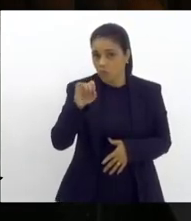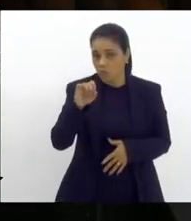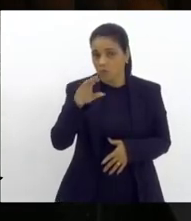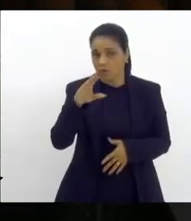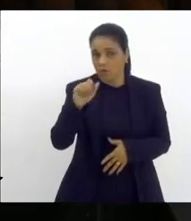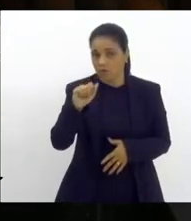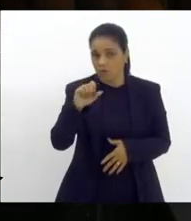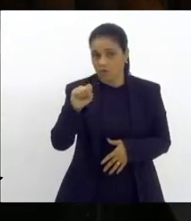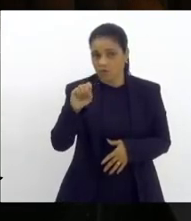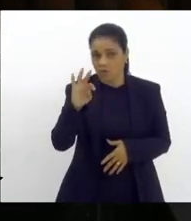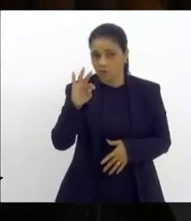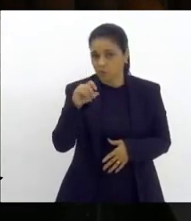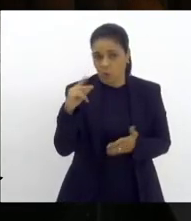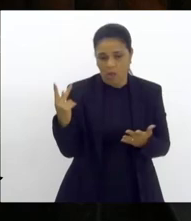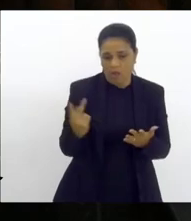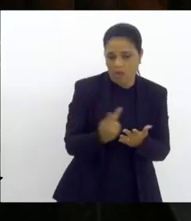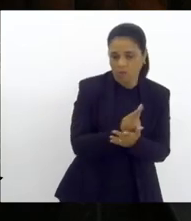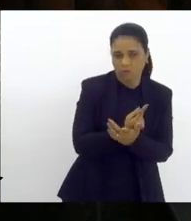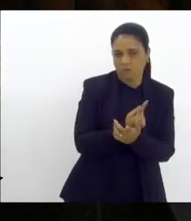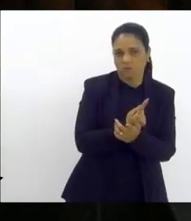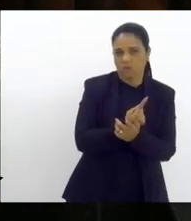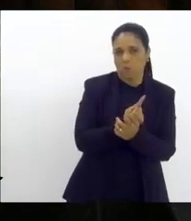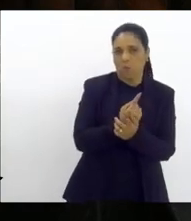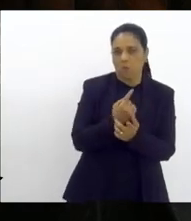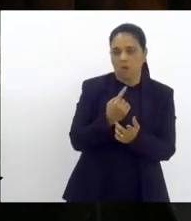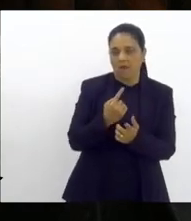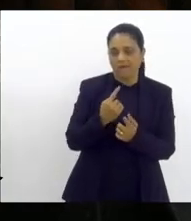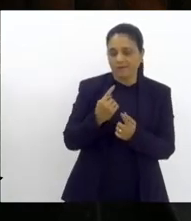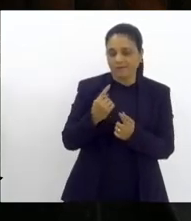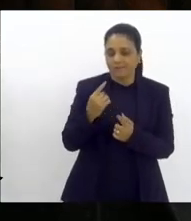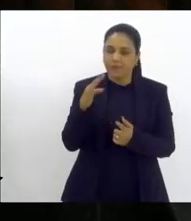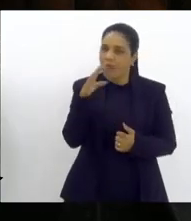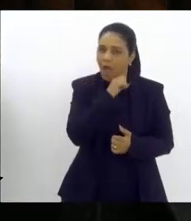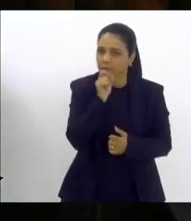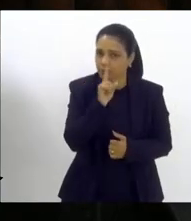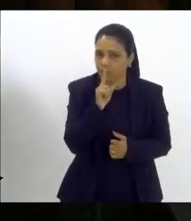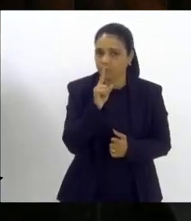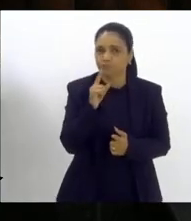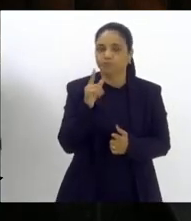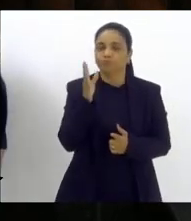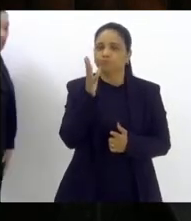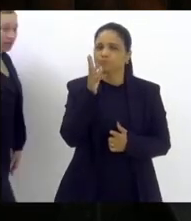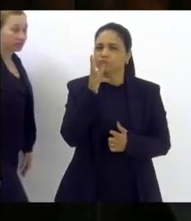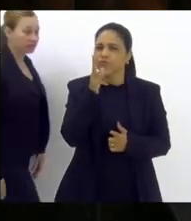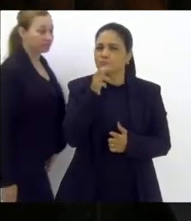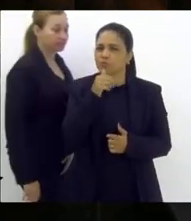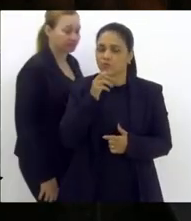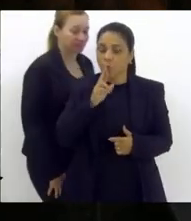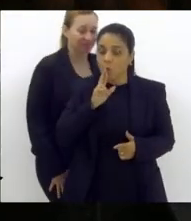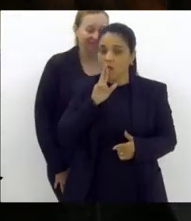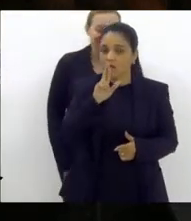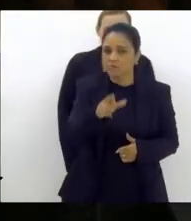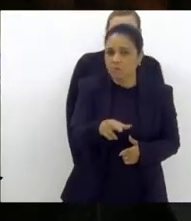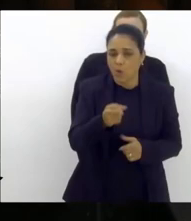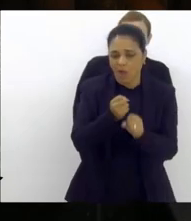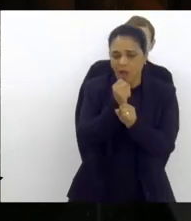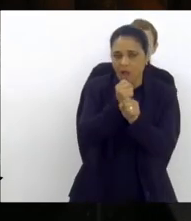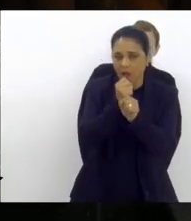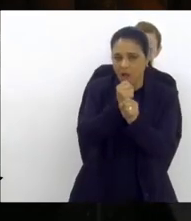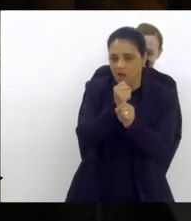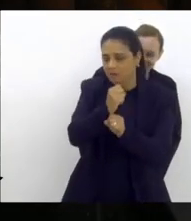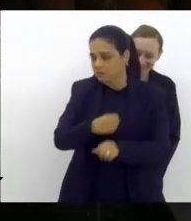aconteceu de um dia para o outro mas sim foi o resultado de anos